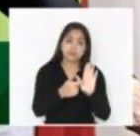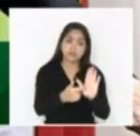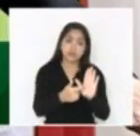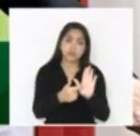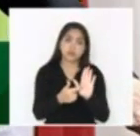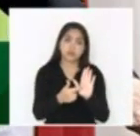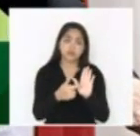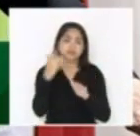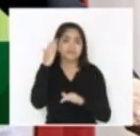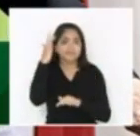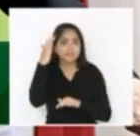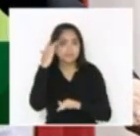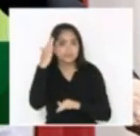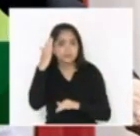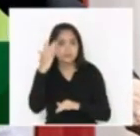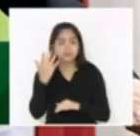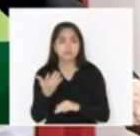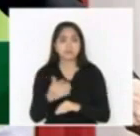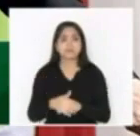esta reflexão,